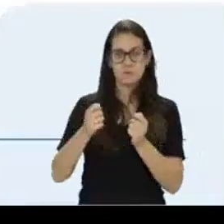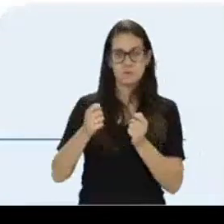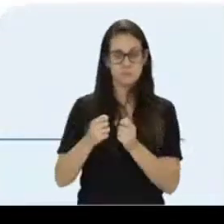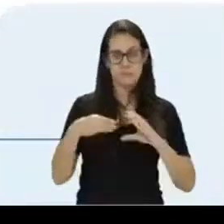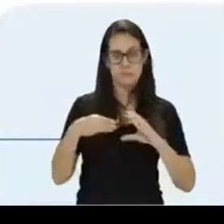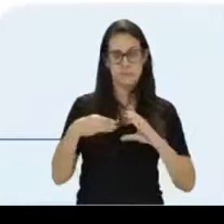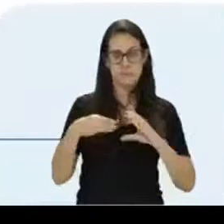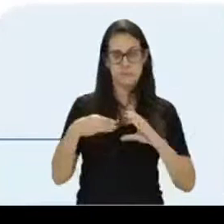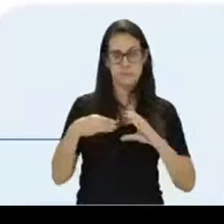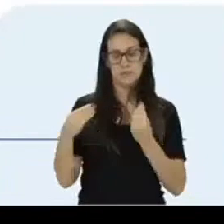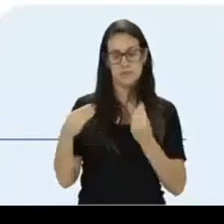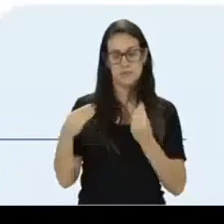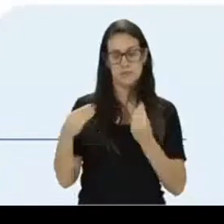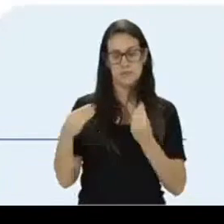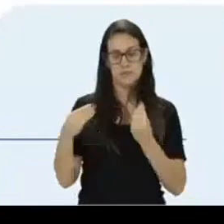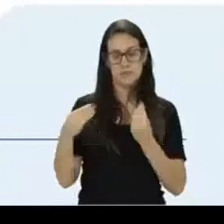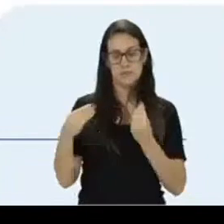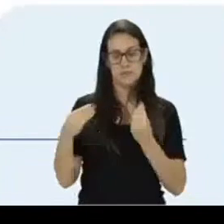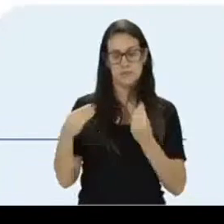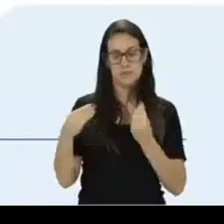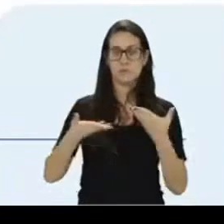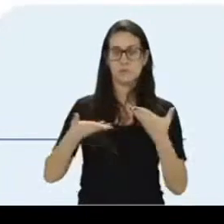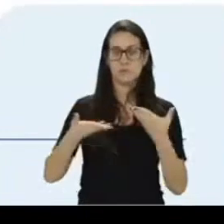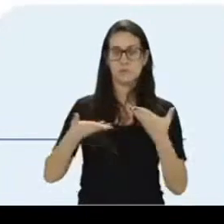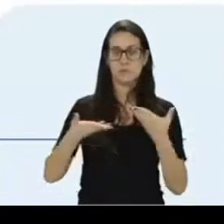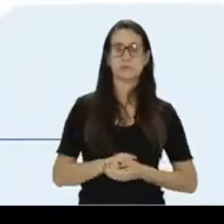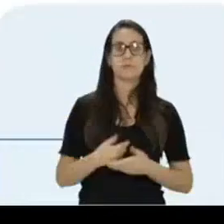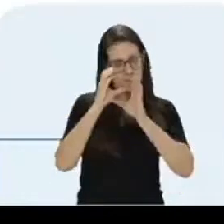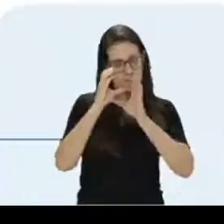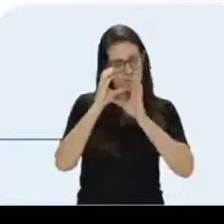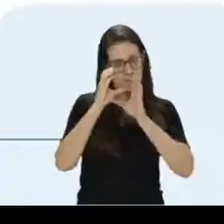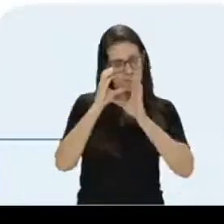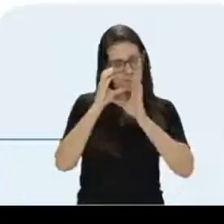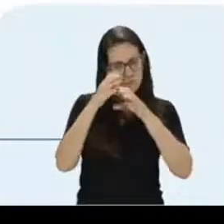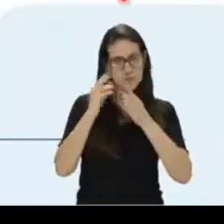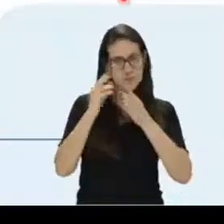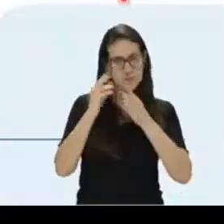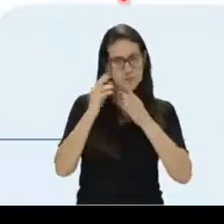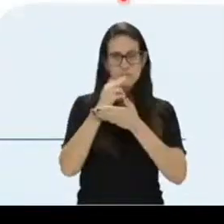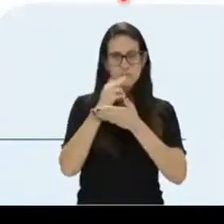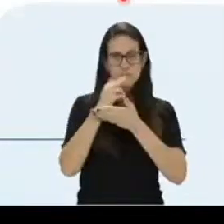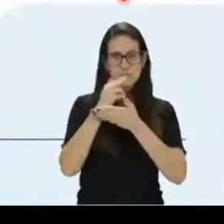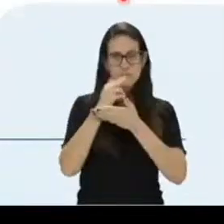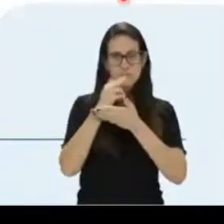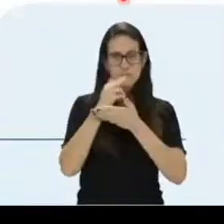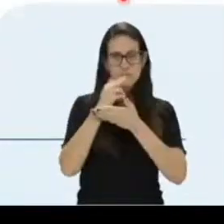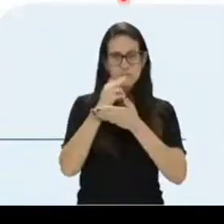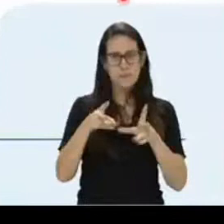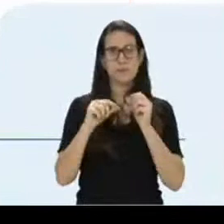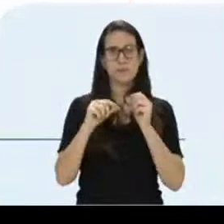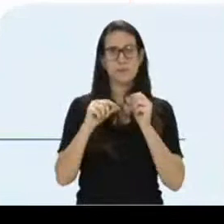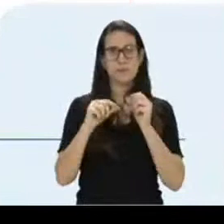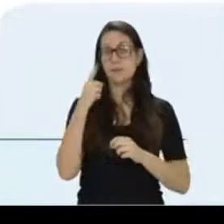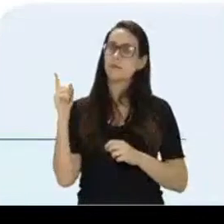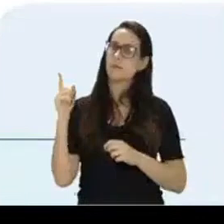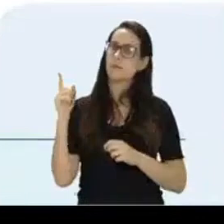ali adjacentes. Então, se nós observarmos essa micrografia, aqui nós conseguimos visualizar ainda melhor